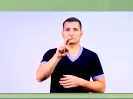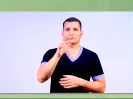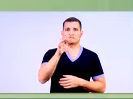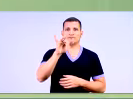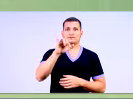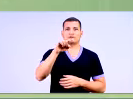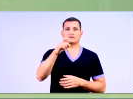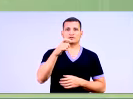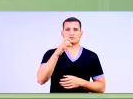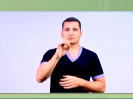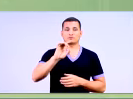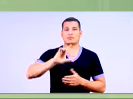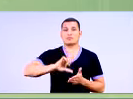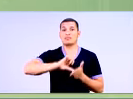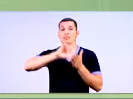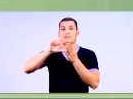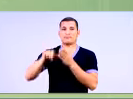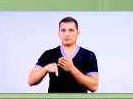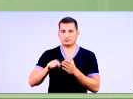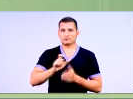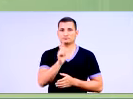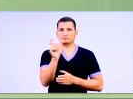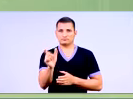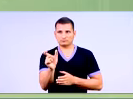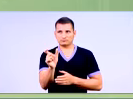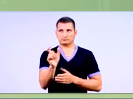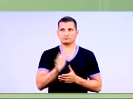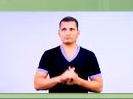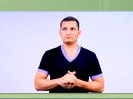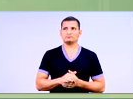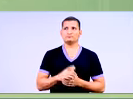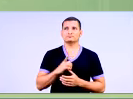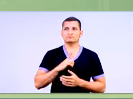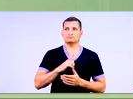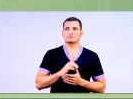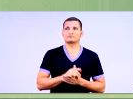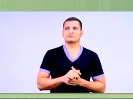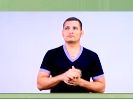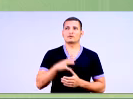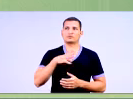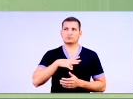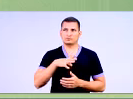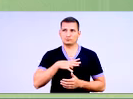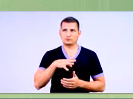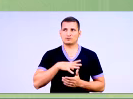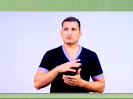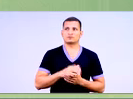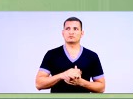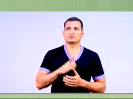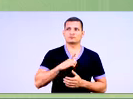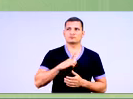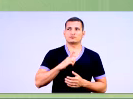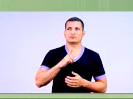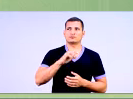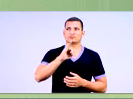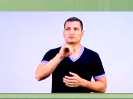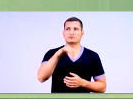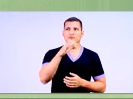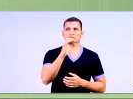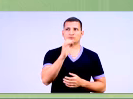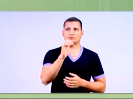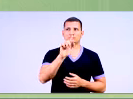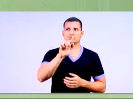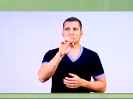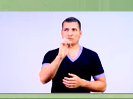da mesma forma em português. Então, agradável, jogador. Então, eu tenho jogo, de jogar aqui,